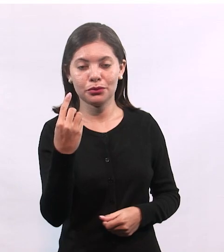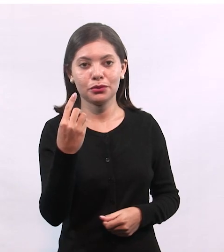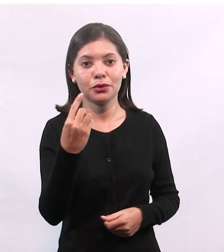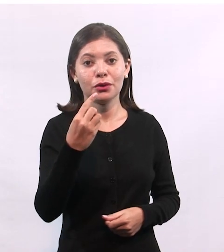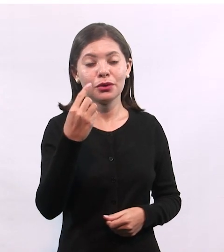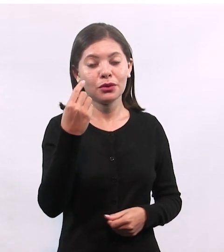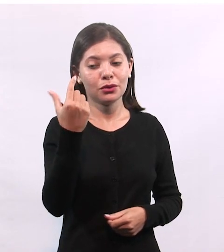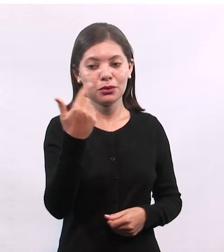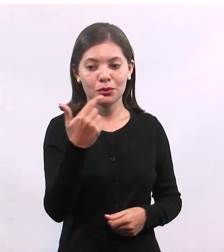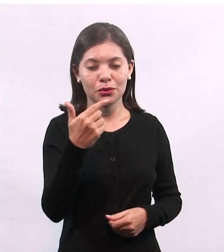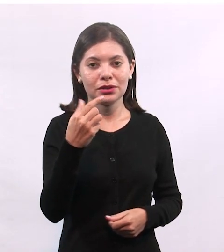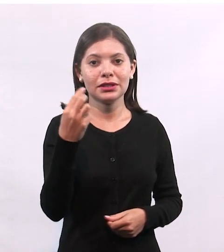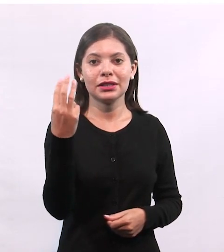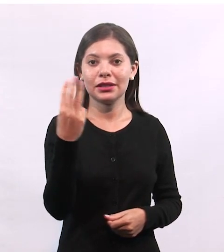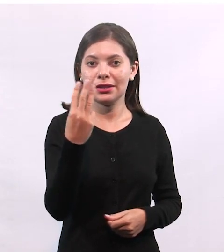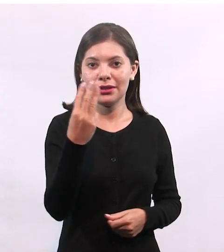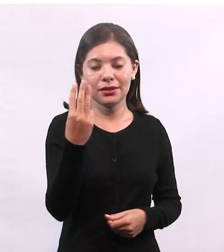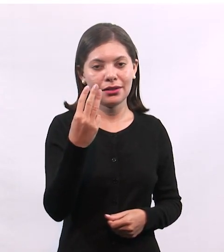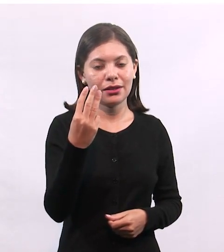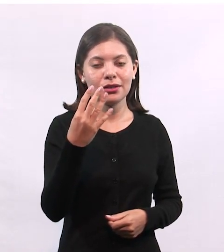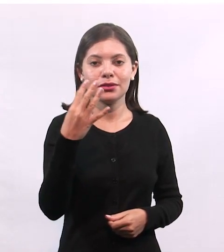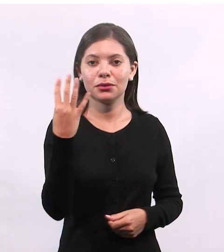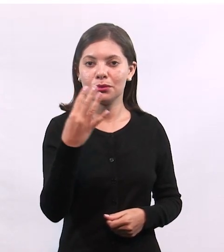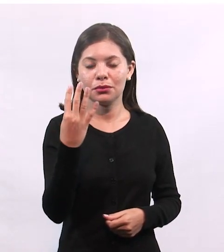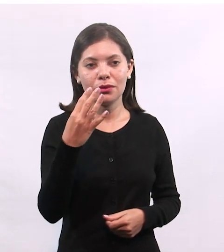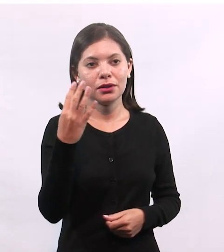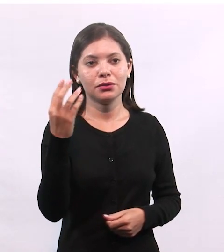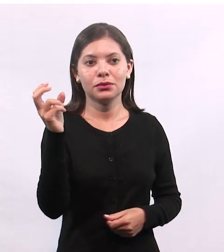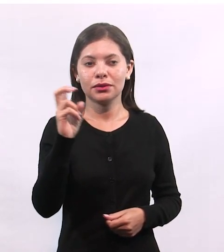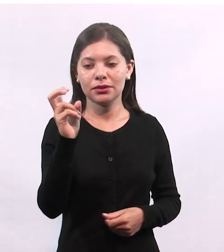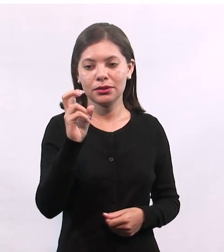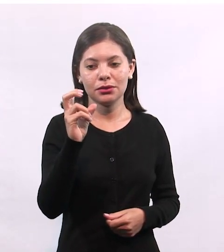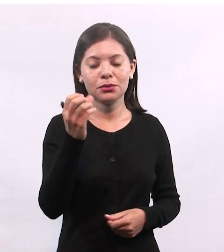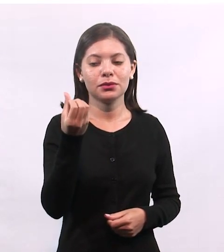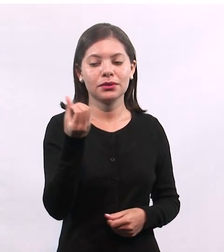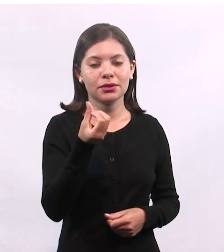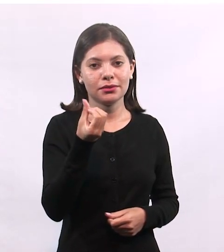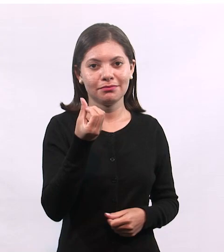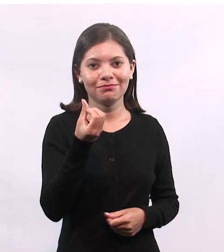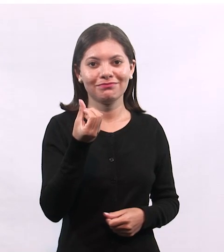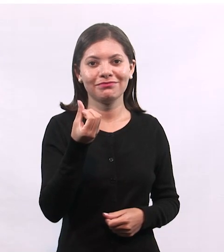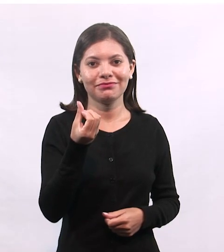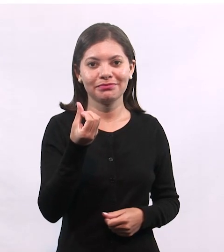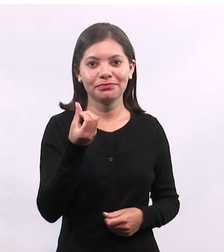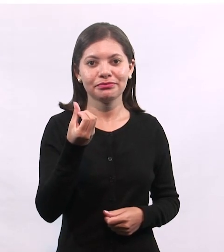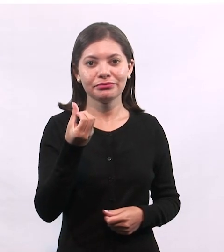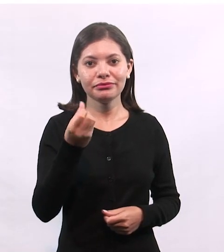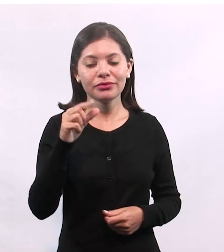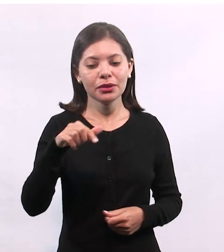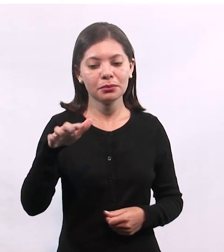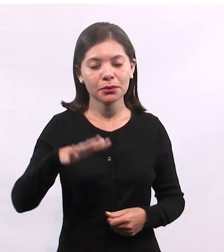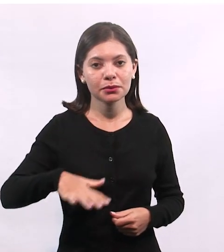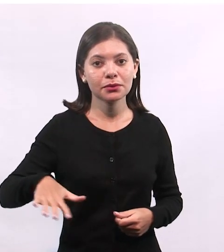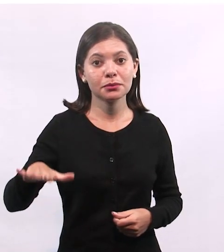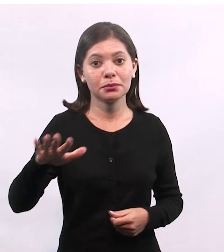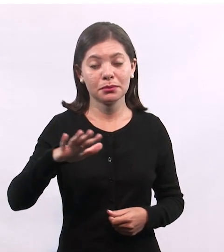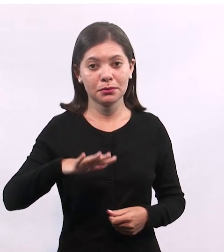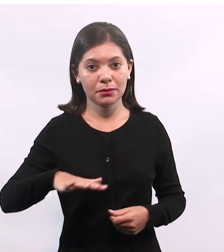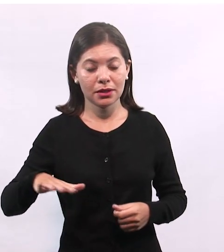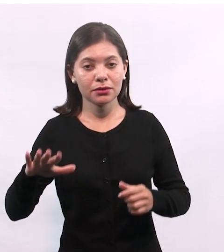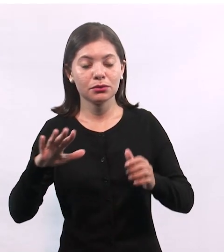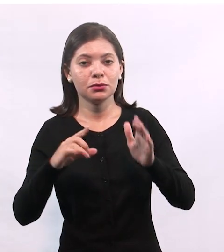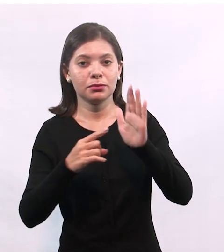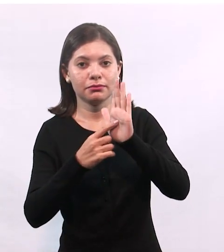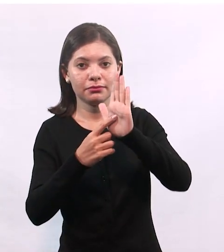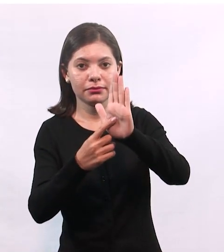número dois um número 3 um número 4 um número 5 um número 6 Então o meu espaço